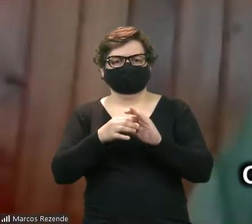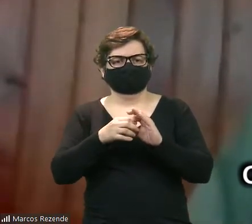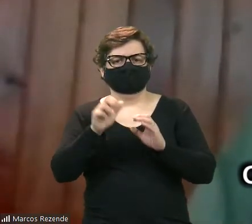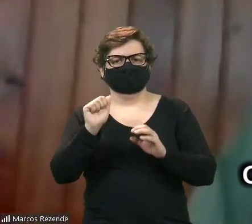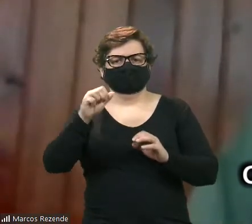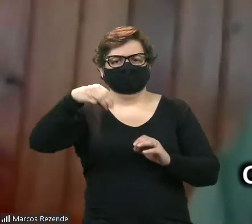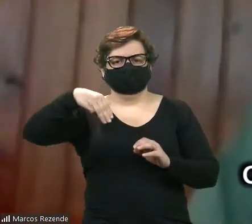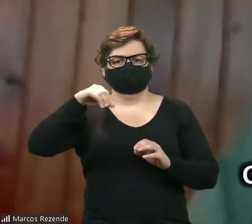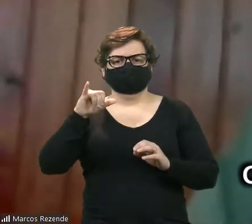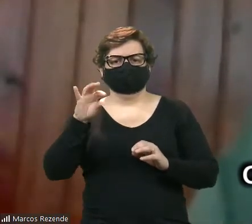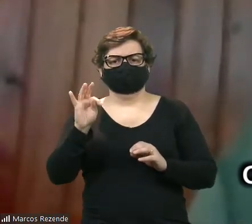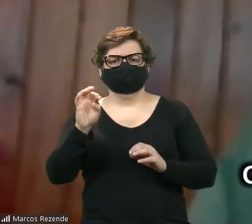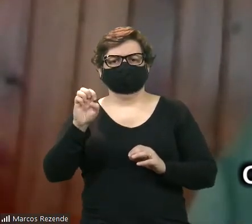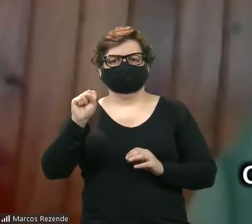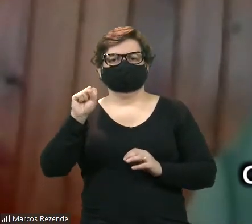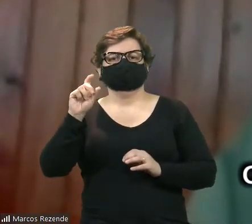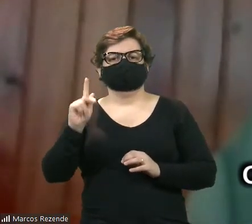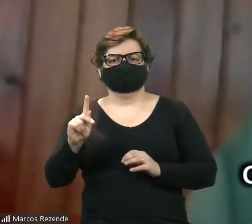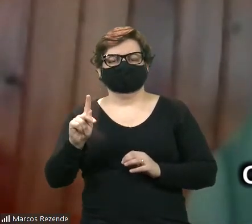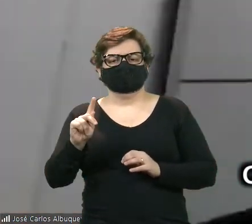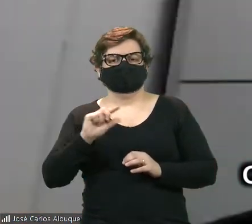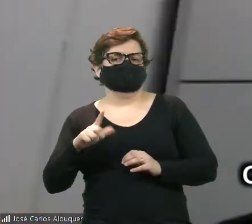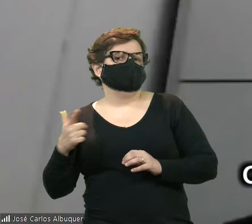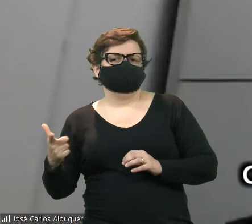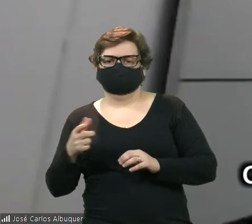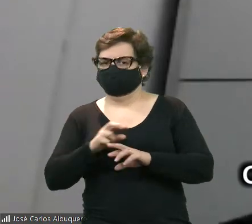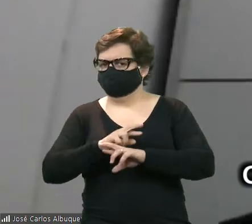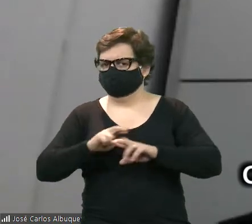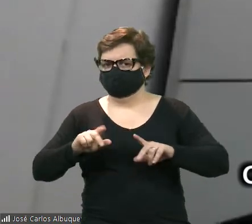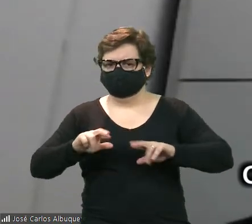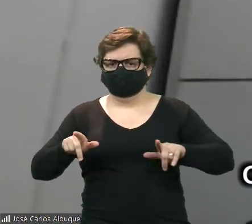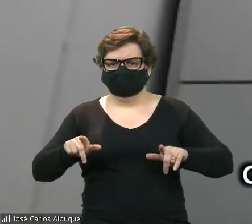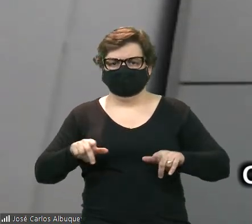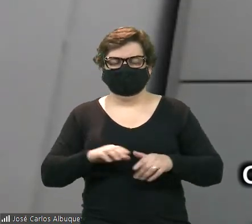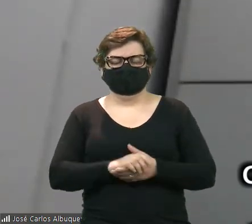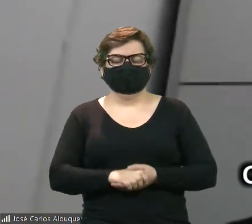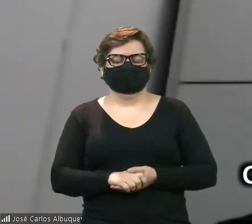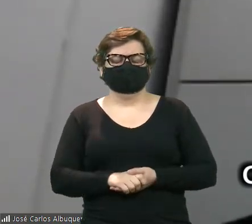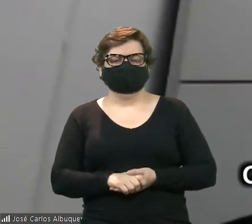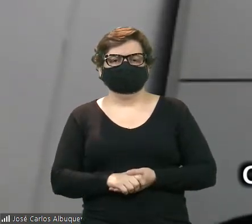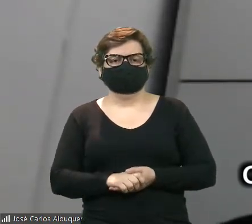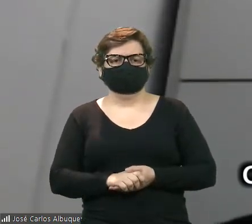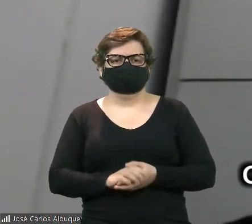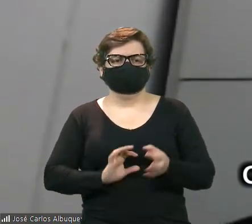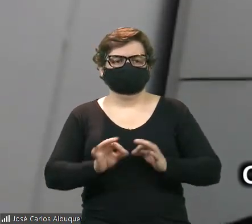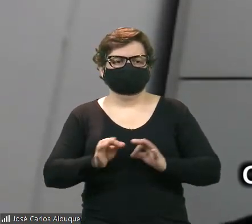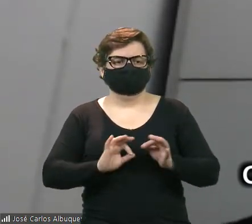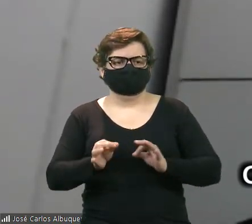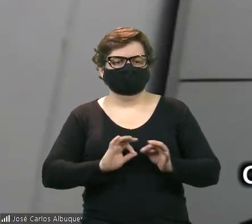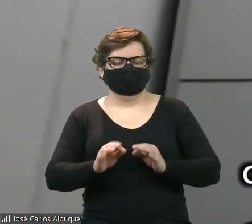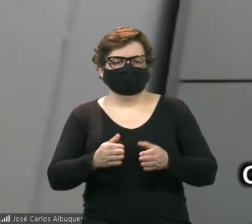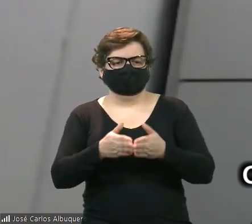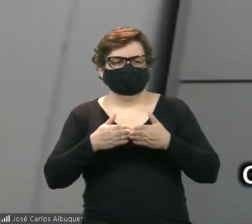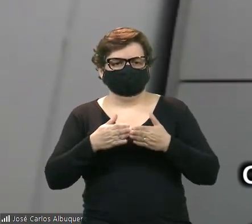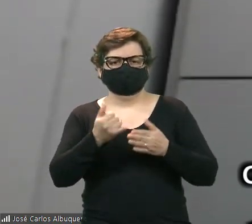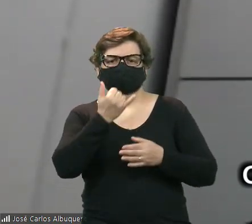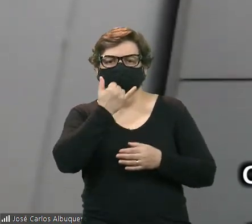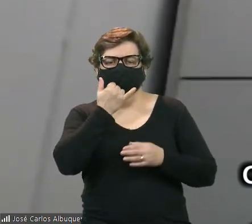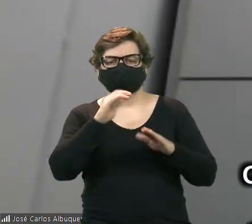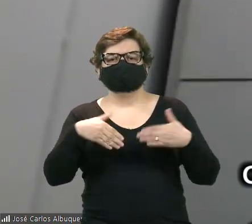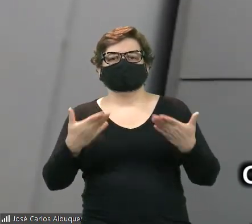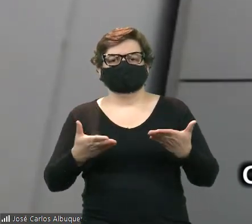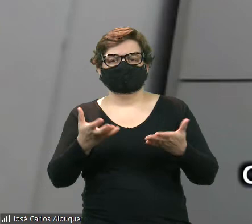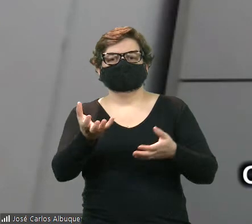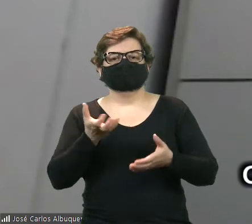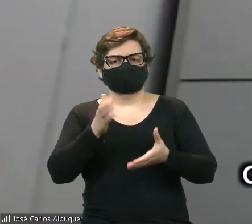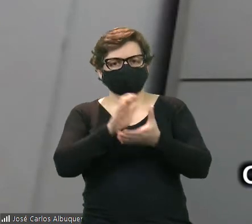o projeto da Rumo. Tá, eu peço desculpa aí, essa minha confusão aí no sentido aí, mas então eu quero parabenizar